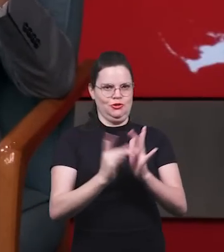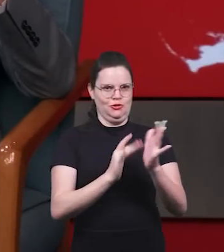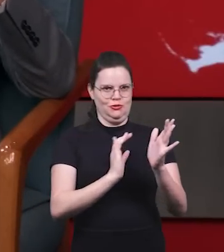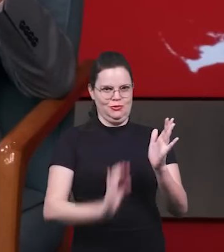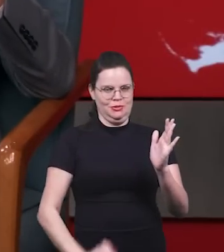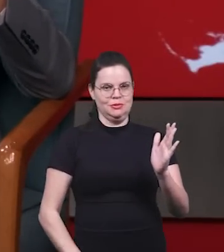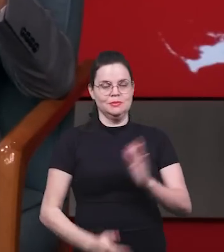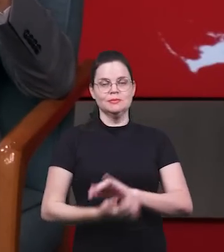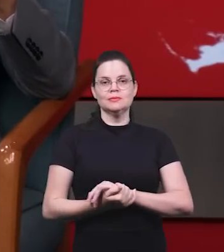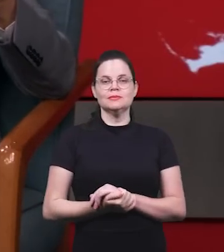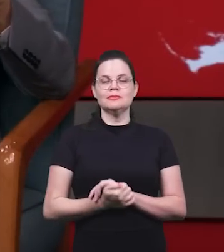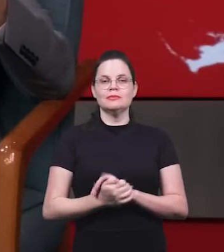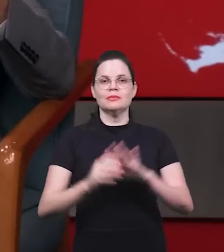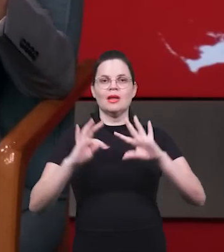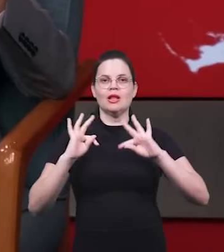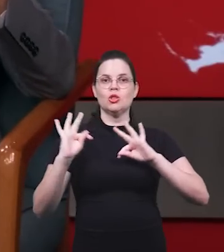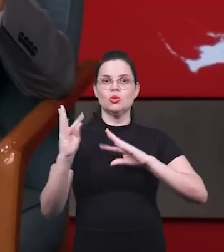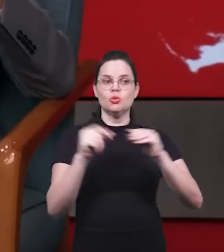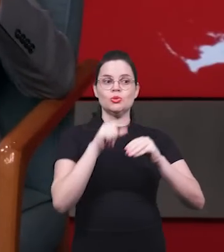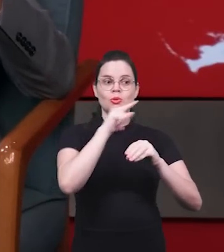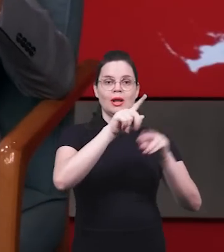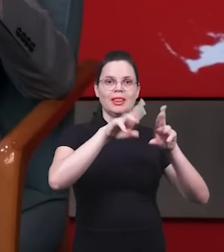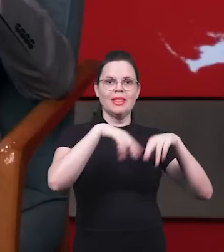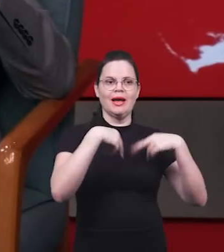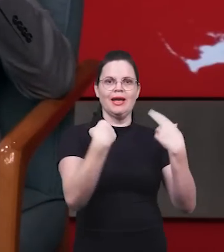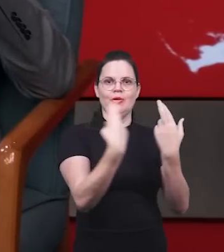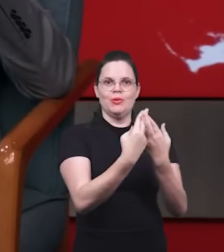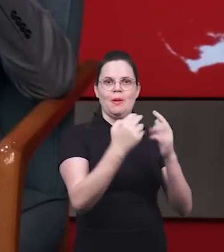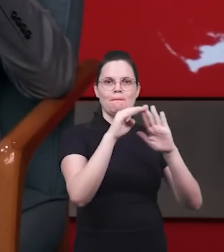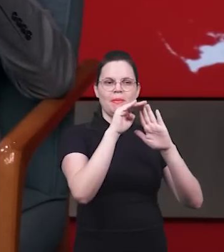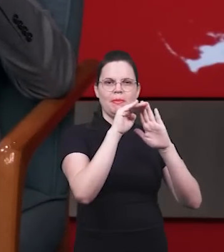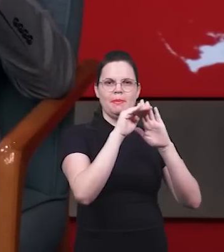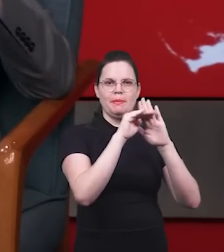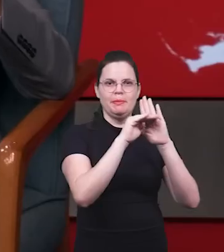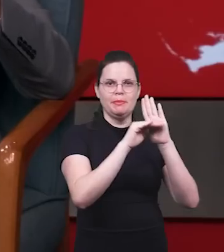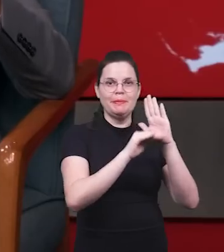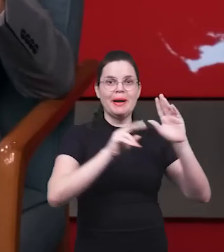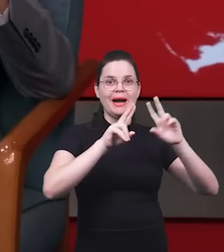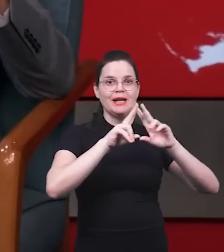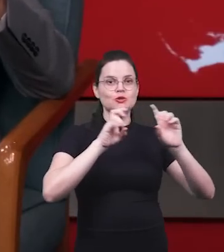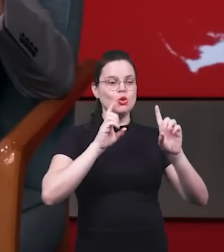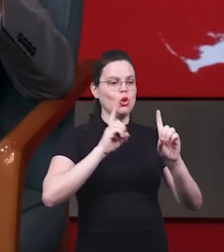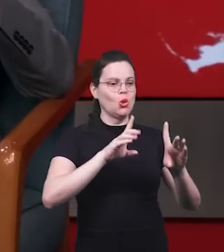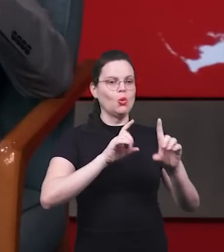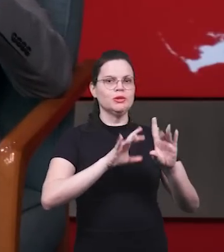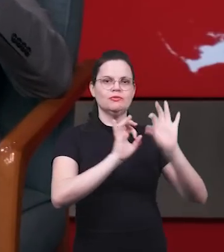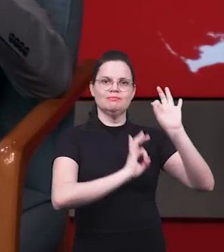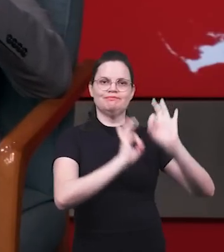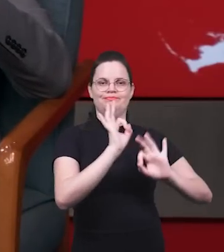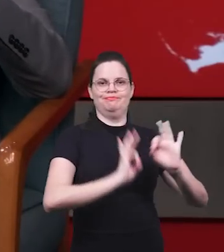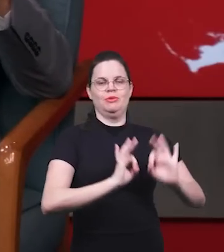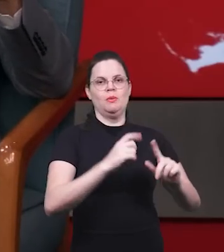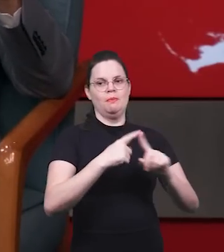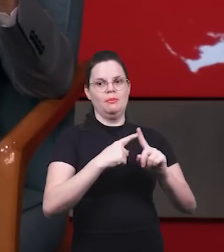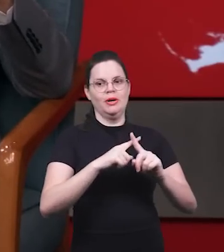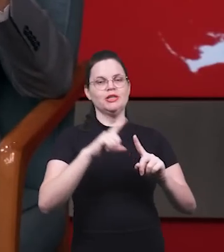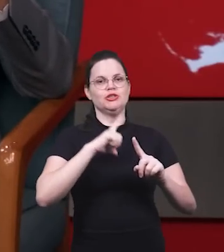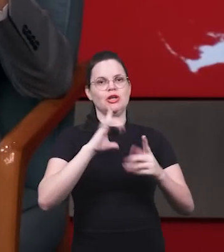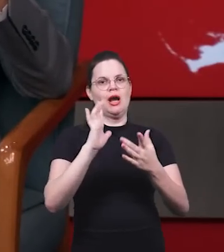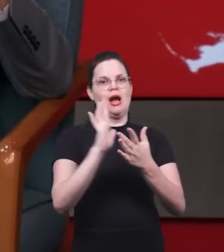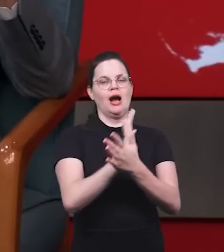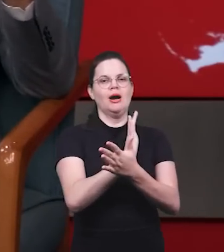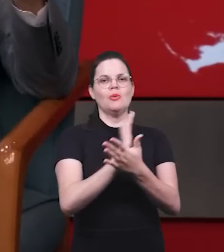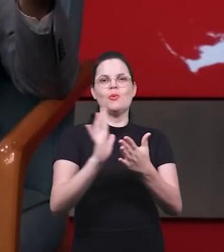quando toda a colocação em ordem daquilo que era a doutrina, que estava sendo